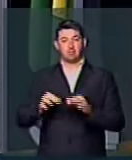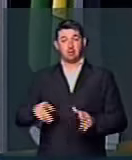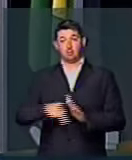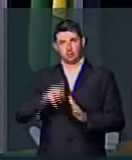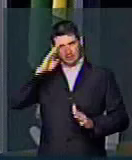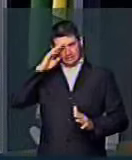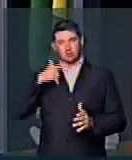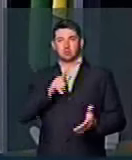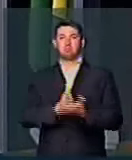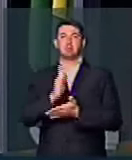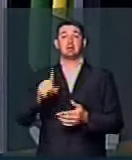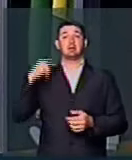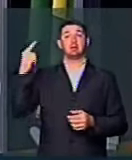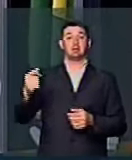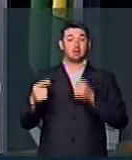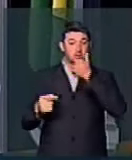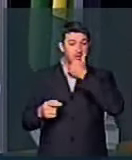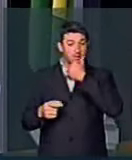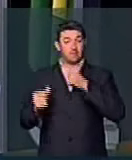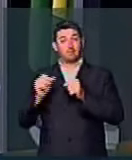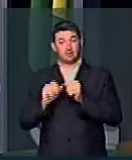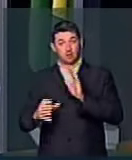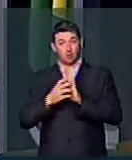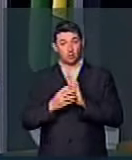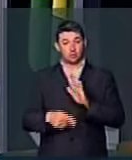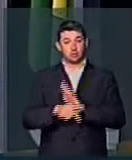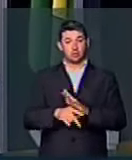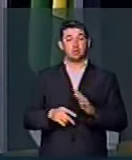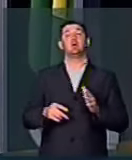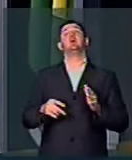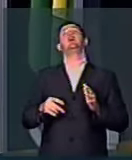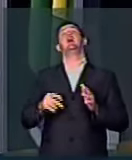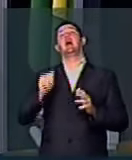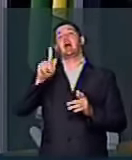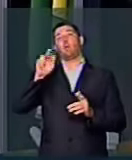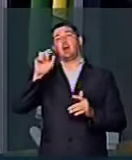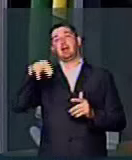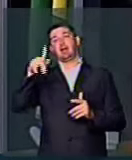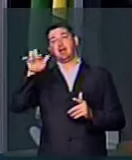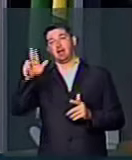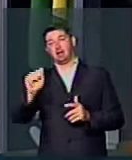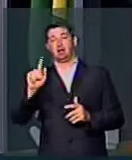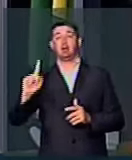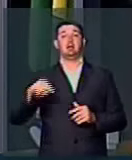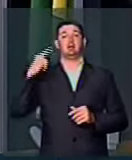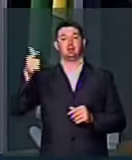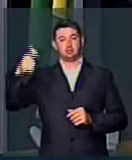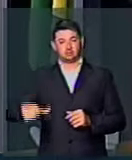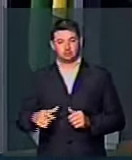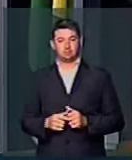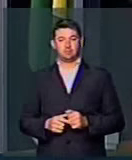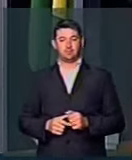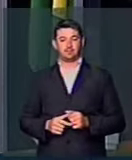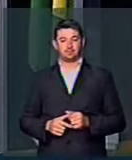Exército, fui aprovado. Logo depois, prestei concurso para a Academia Militar da Agulha Negra, fui aprovado. Depois também, né, eu ia